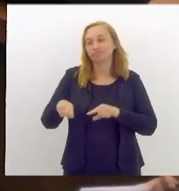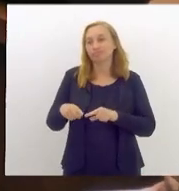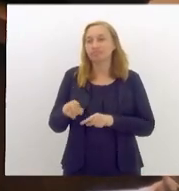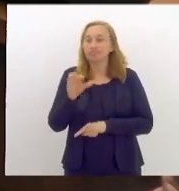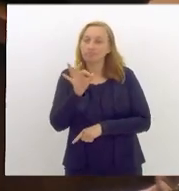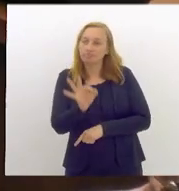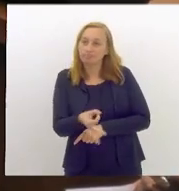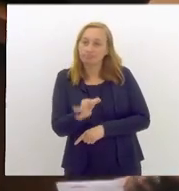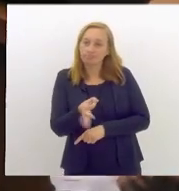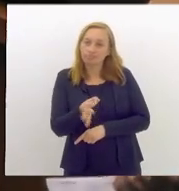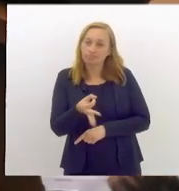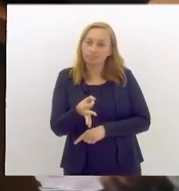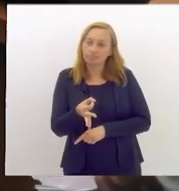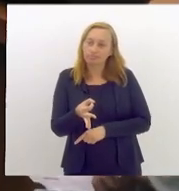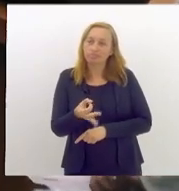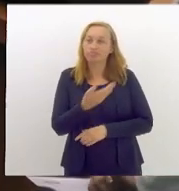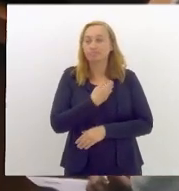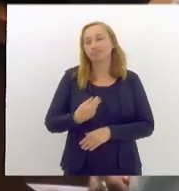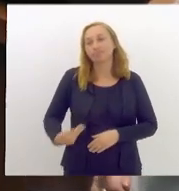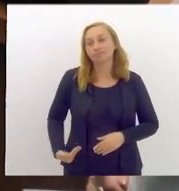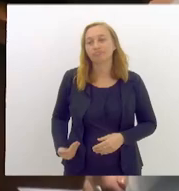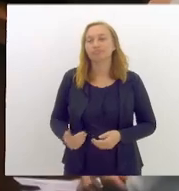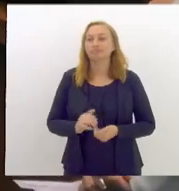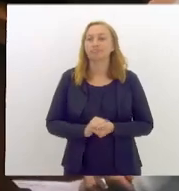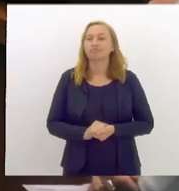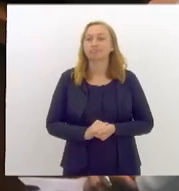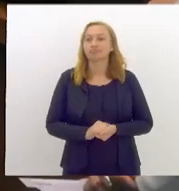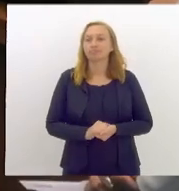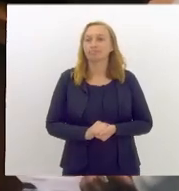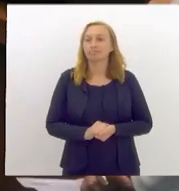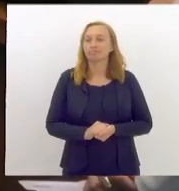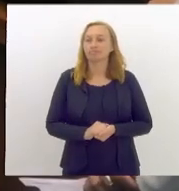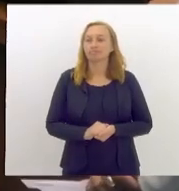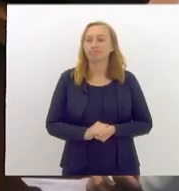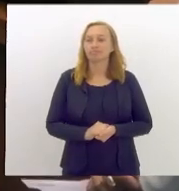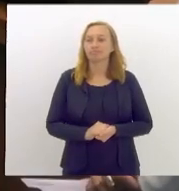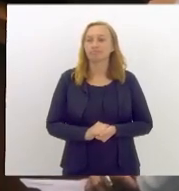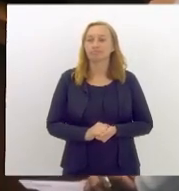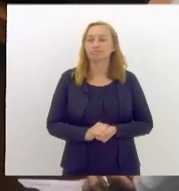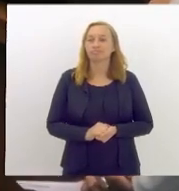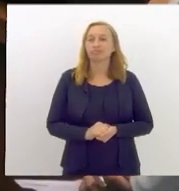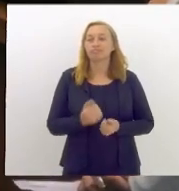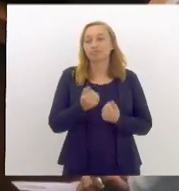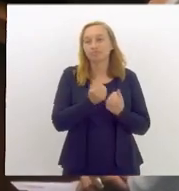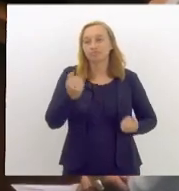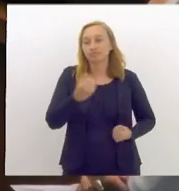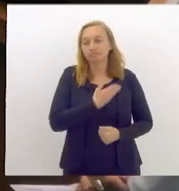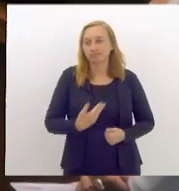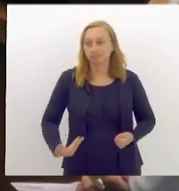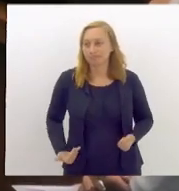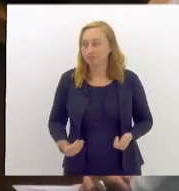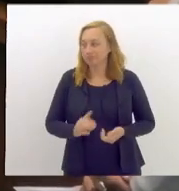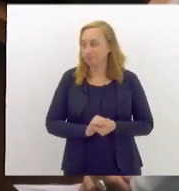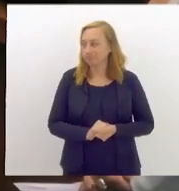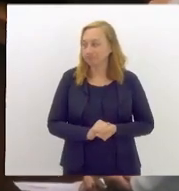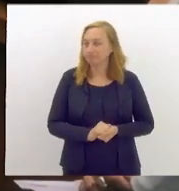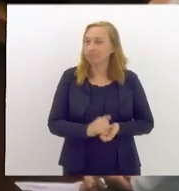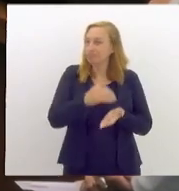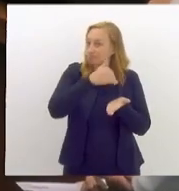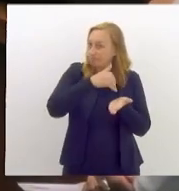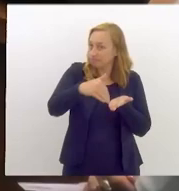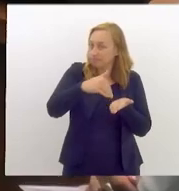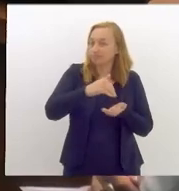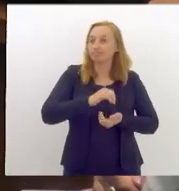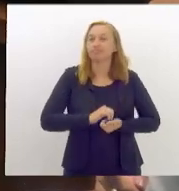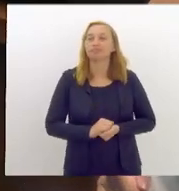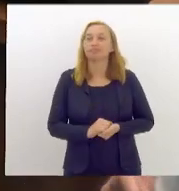exatamente que o governador o vice-governador os secretários